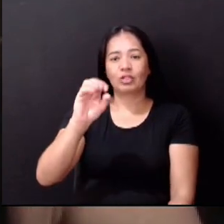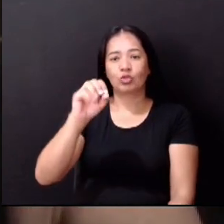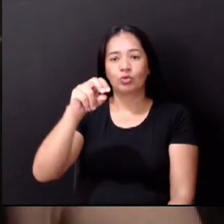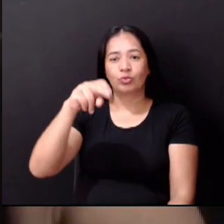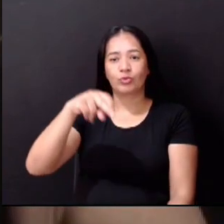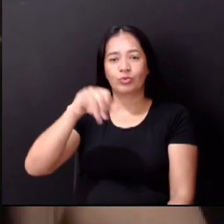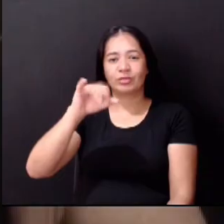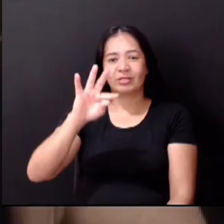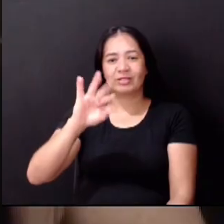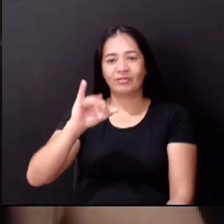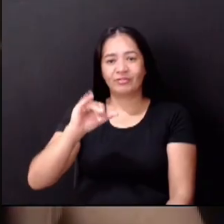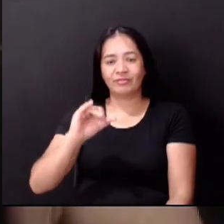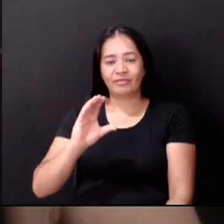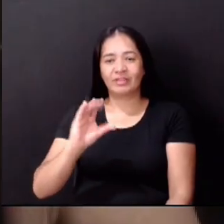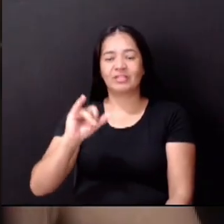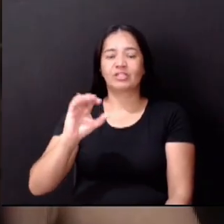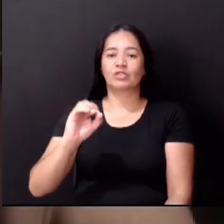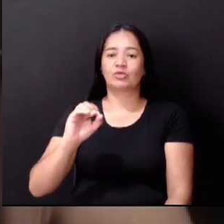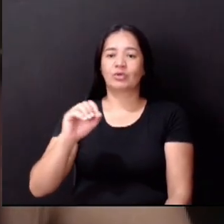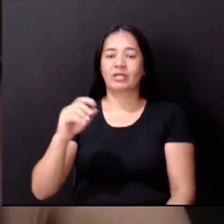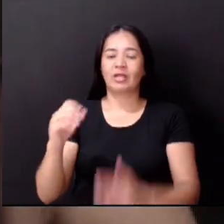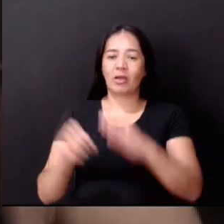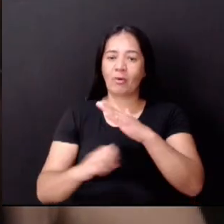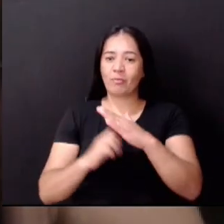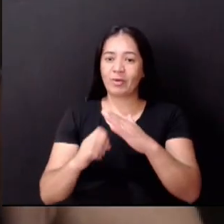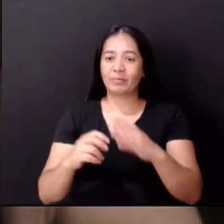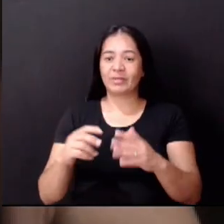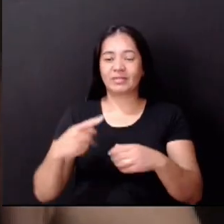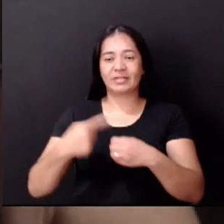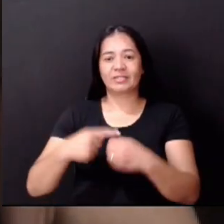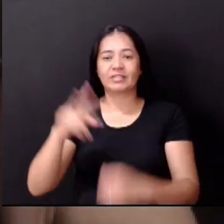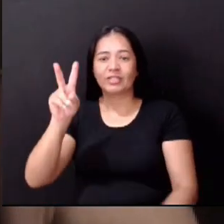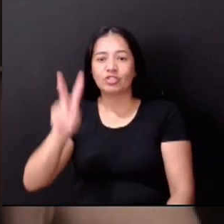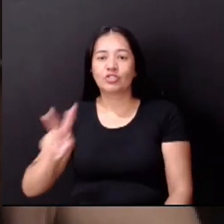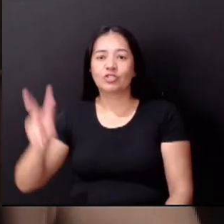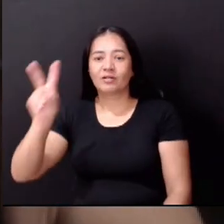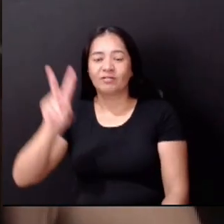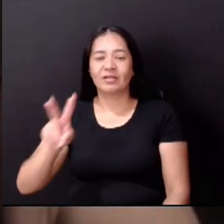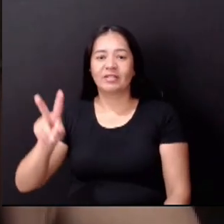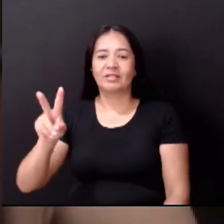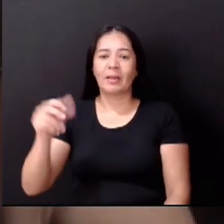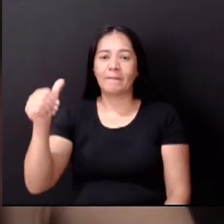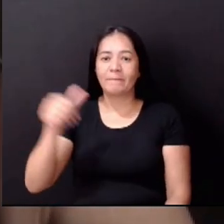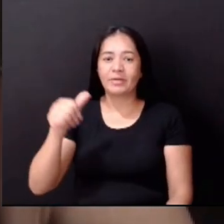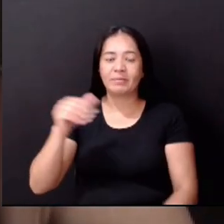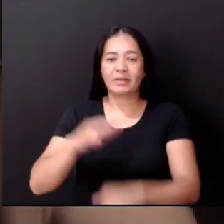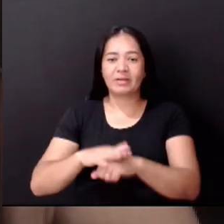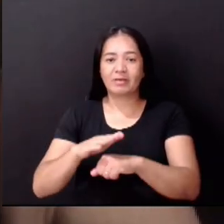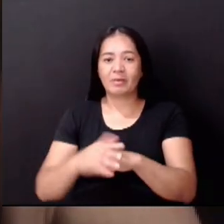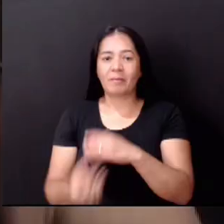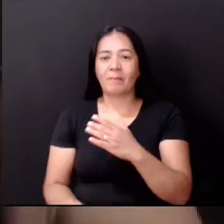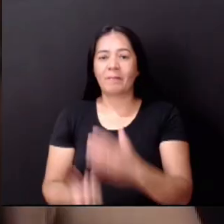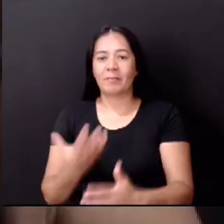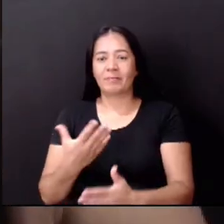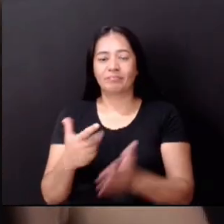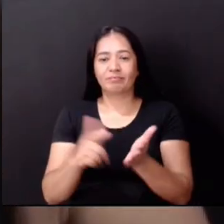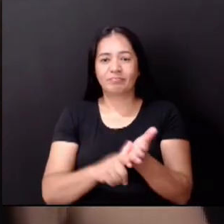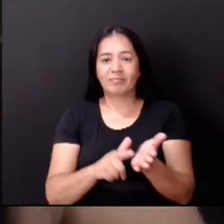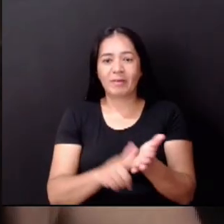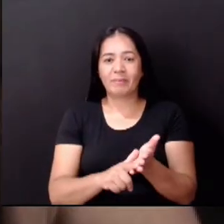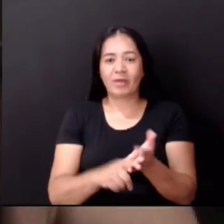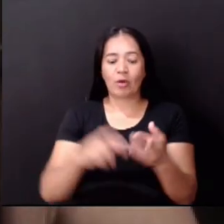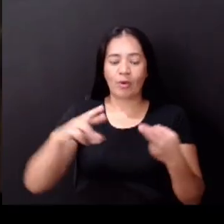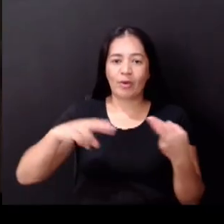nossa região, uma das primeiras empresas de criação de papel e papelão reciclado, né? Ela data